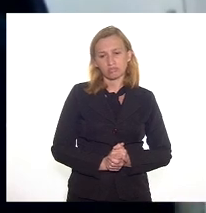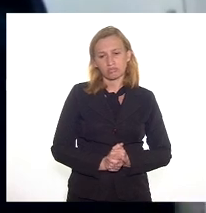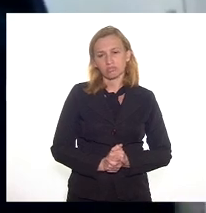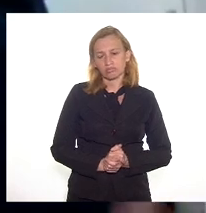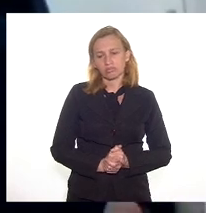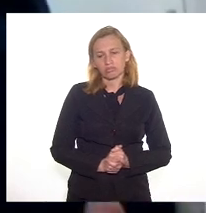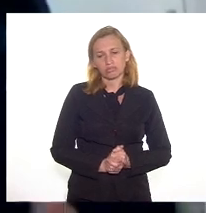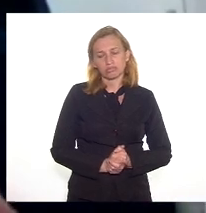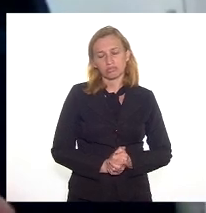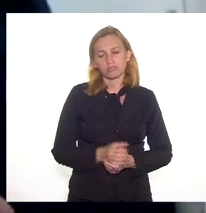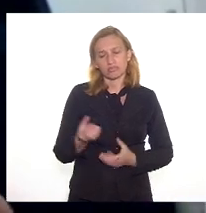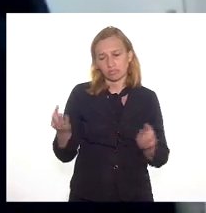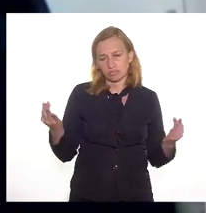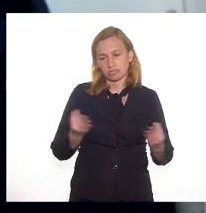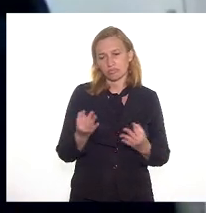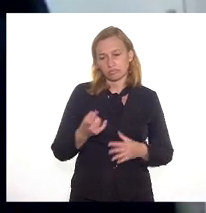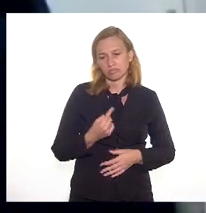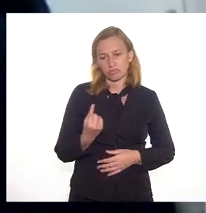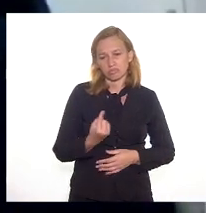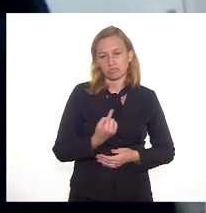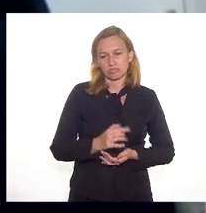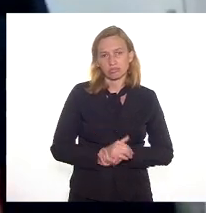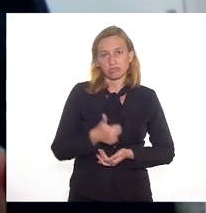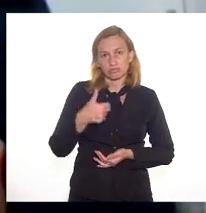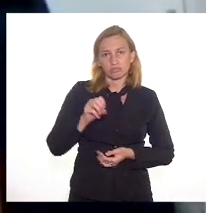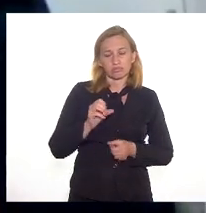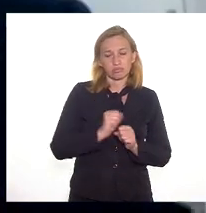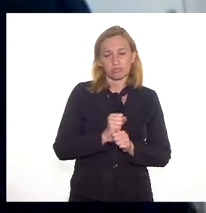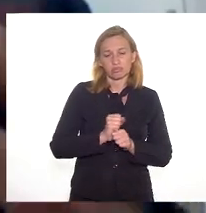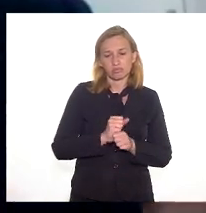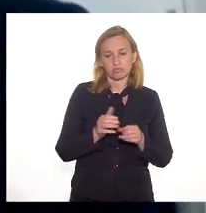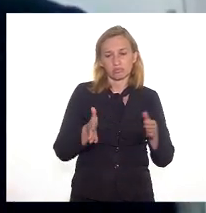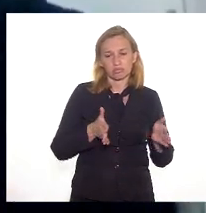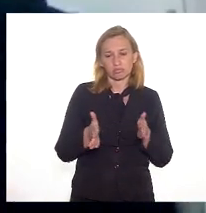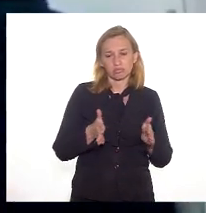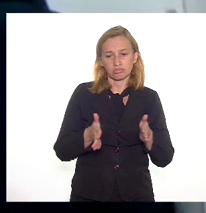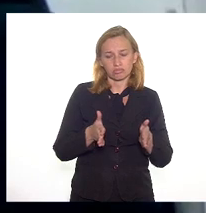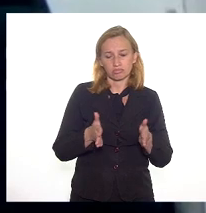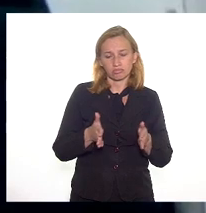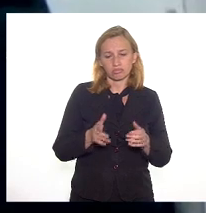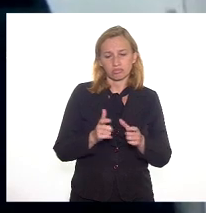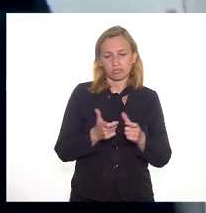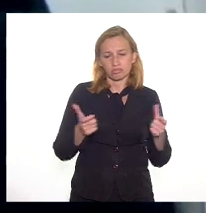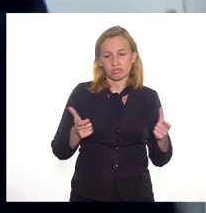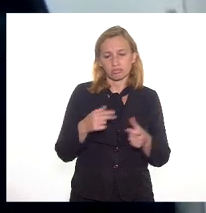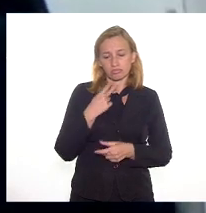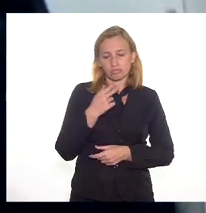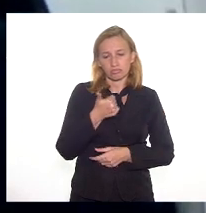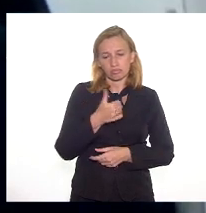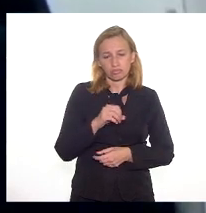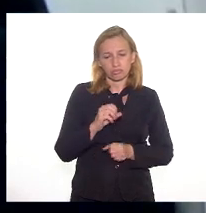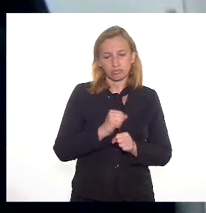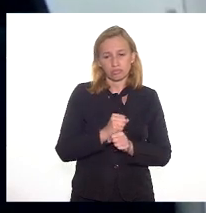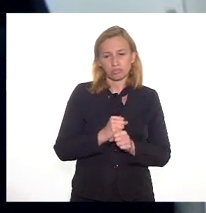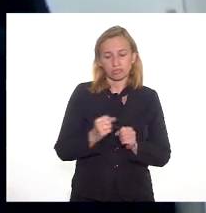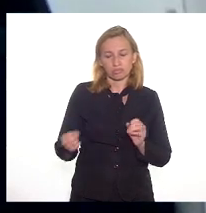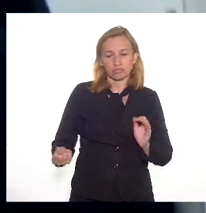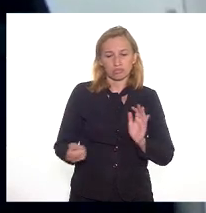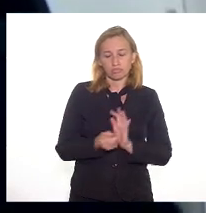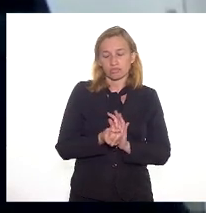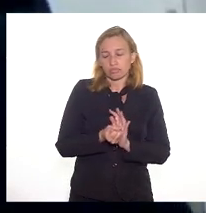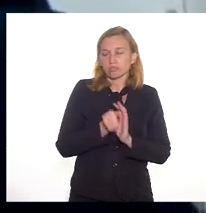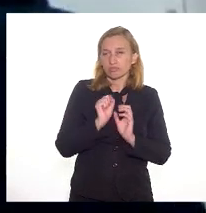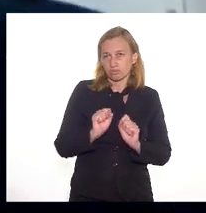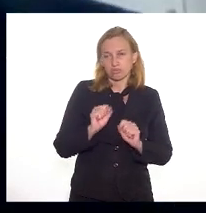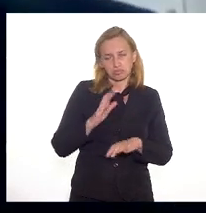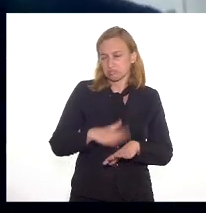Ia ser ótimo para a gente, percebe-se? Então, em 10 anos é um prazo muito grande, e eu estou colocando 10 anos só como um marco, pode ser